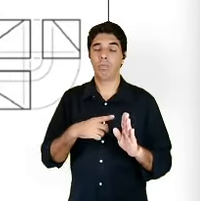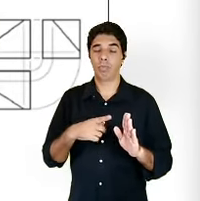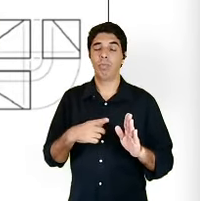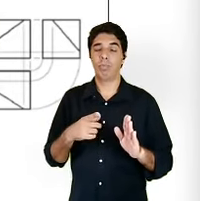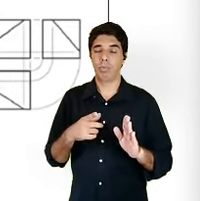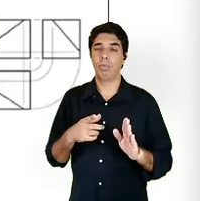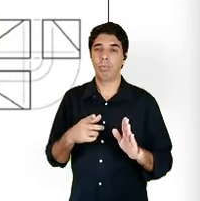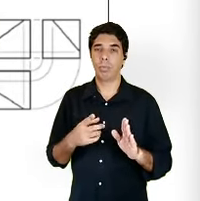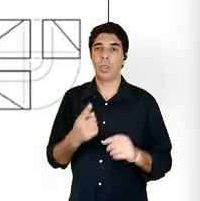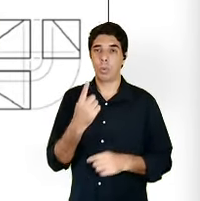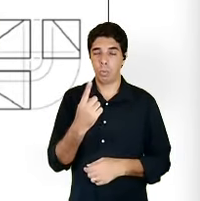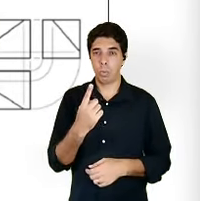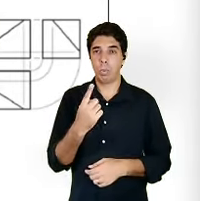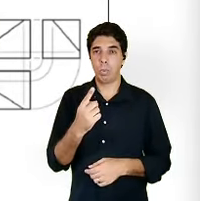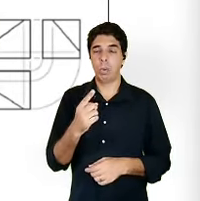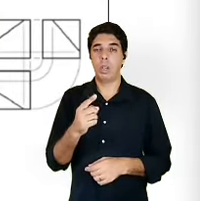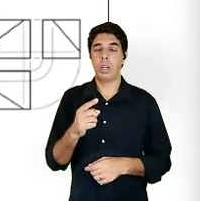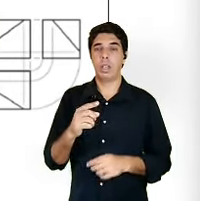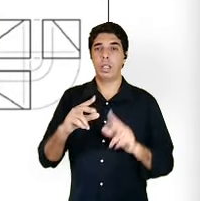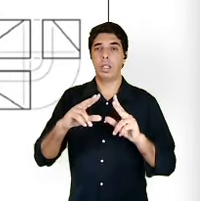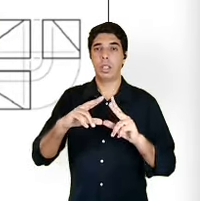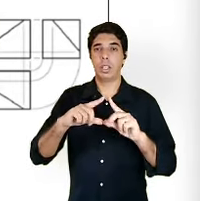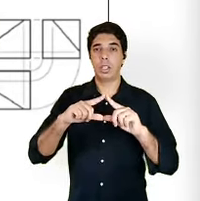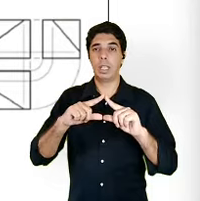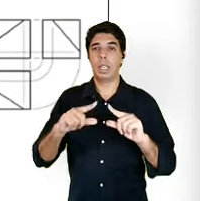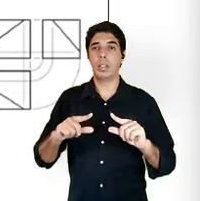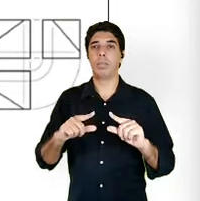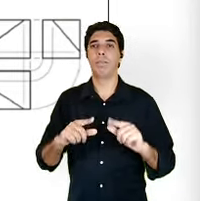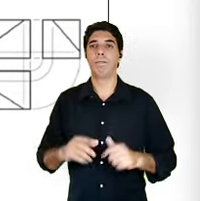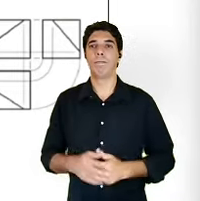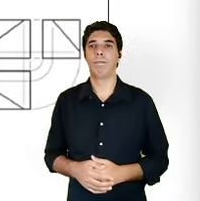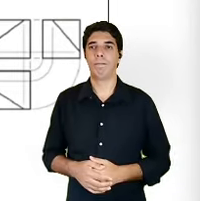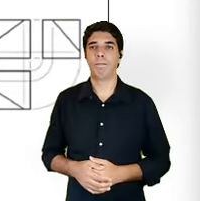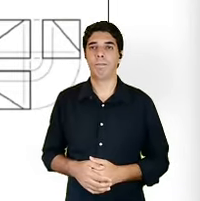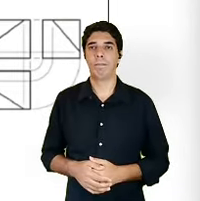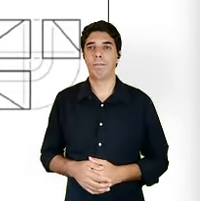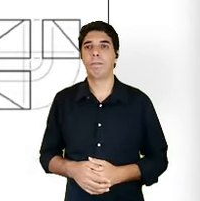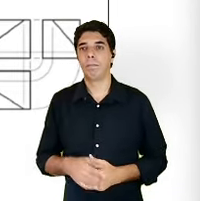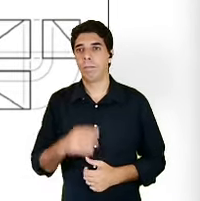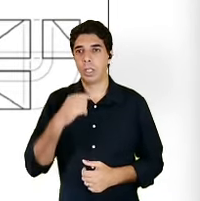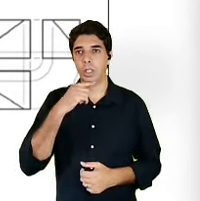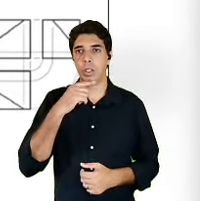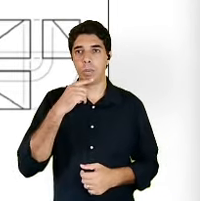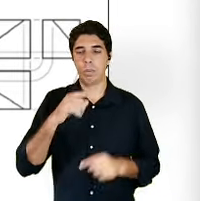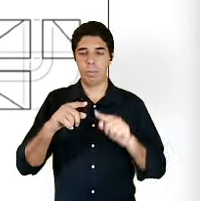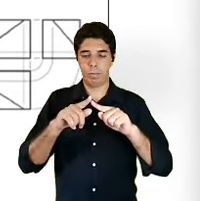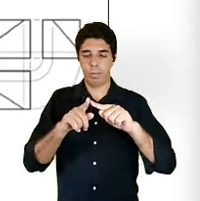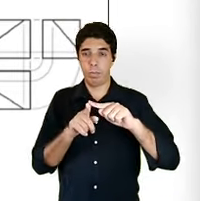nesse caso ela vai manter uma forma triangular. E nenhuma das vistas vai